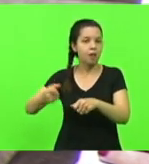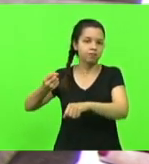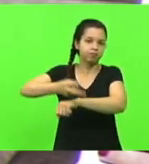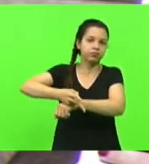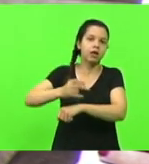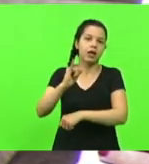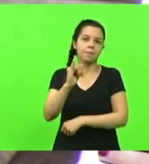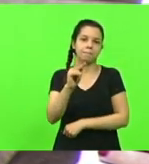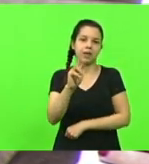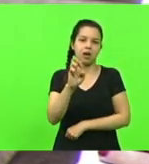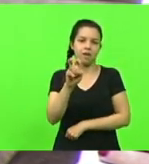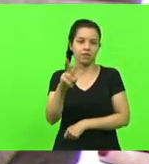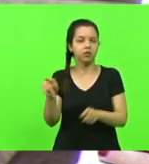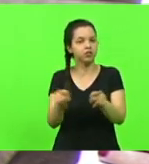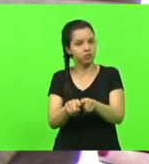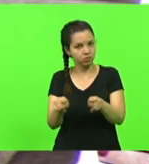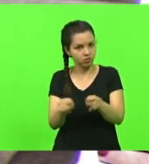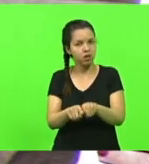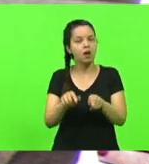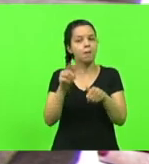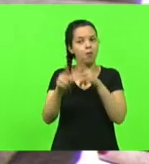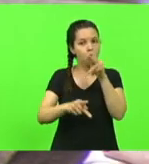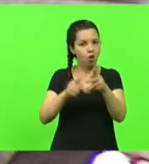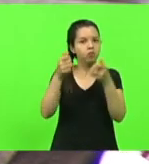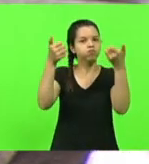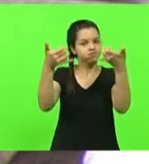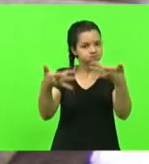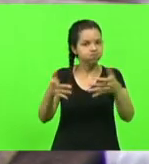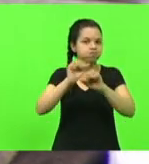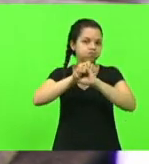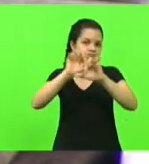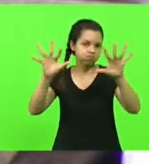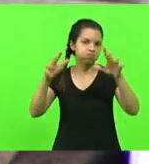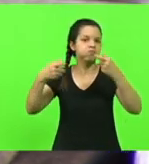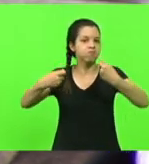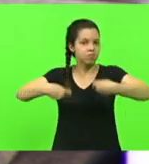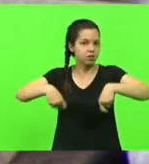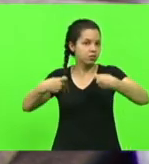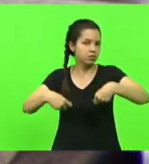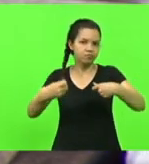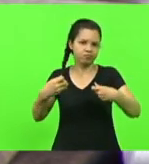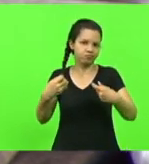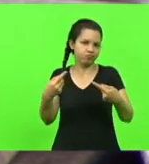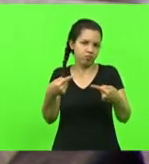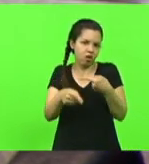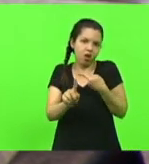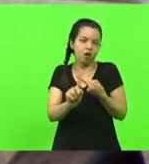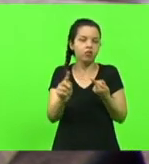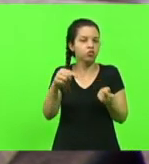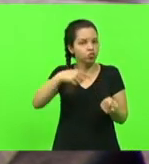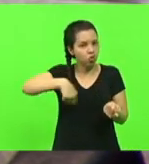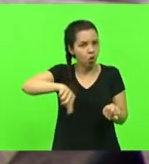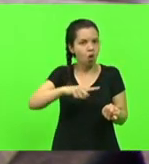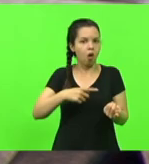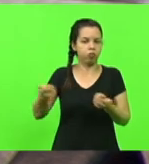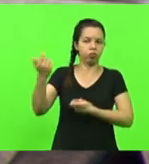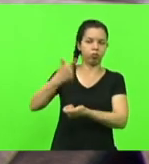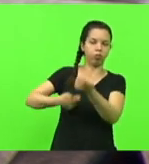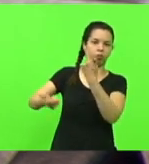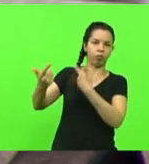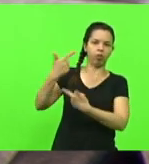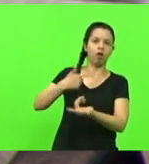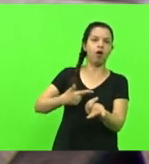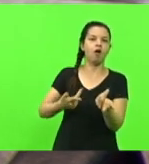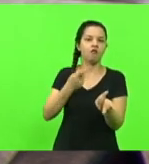tem que ser esclarecido para a população, porque não é justo nós estarmos aqui sendo achincalhados por todo mundo, dizendo que nós